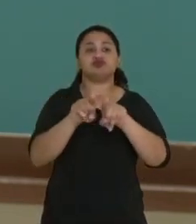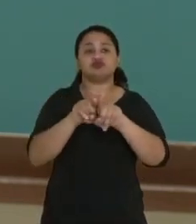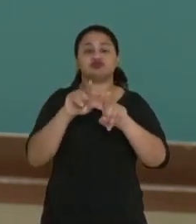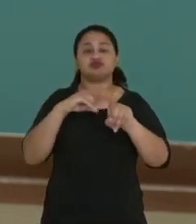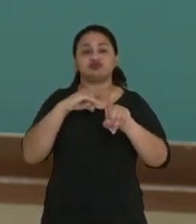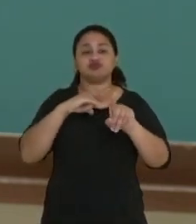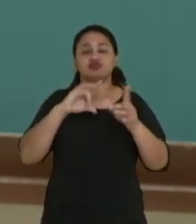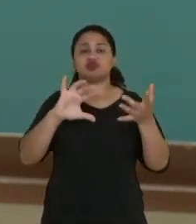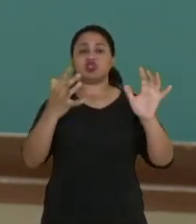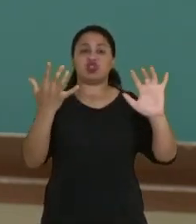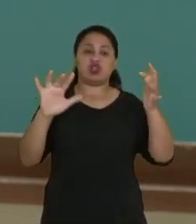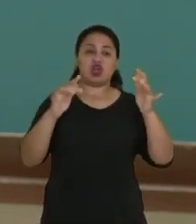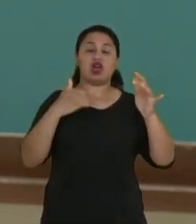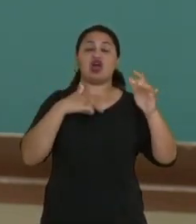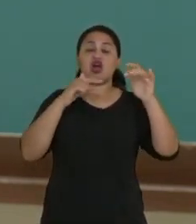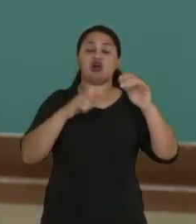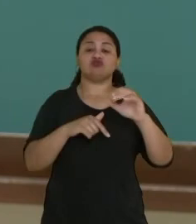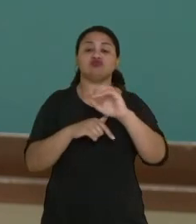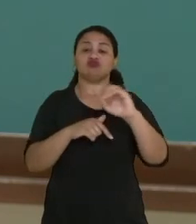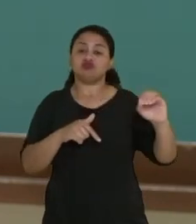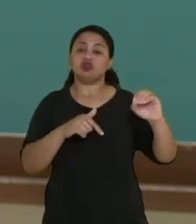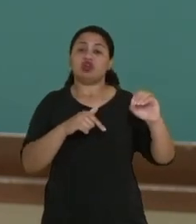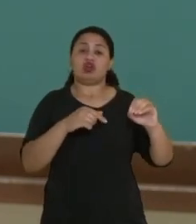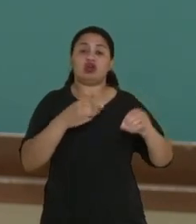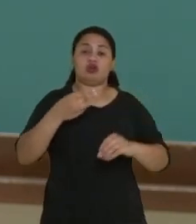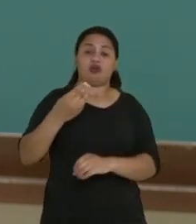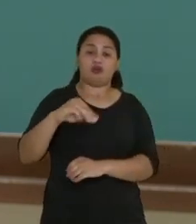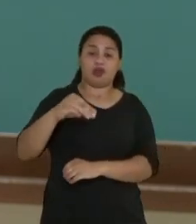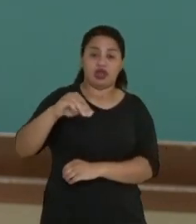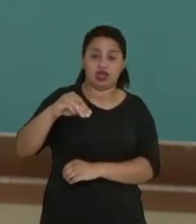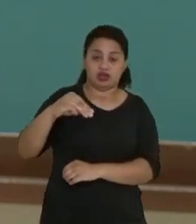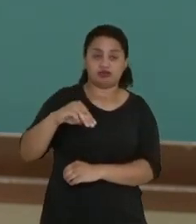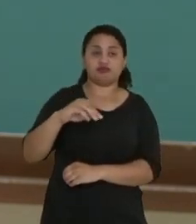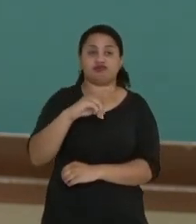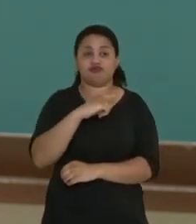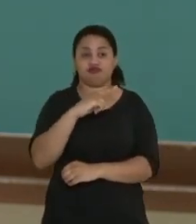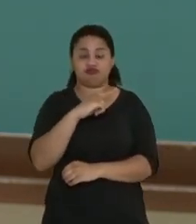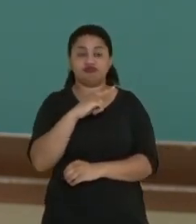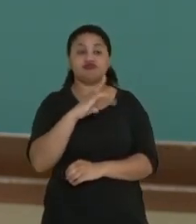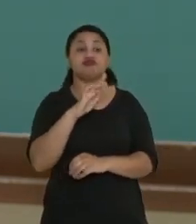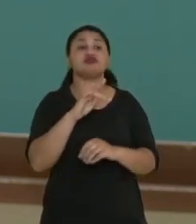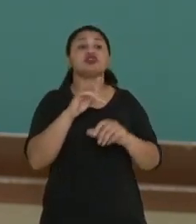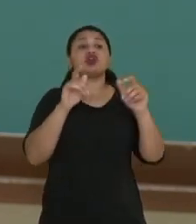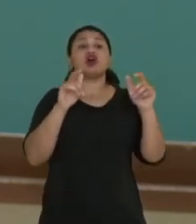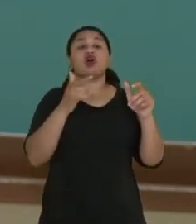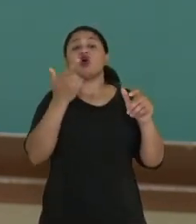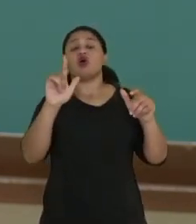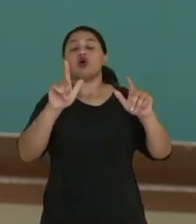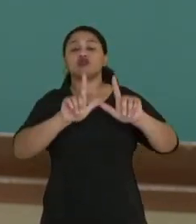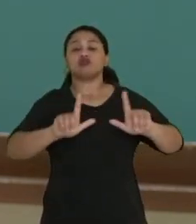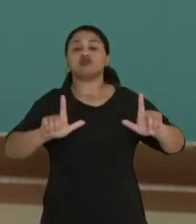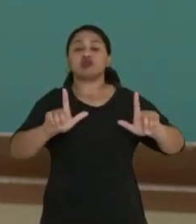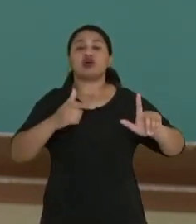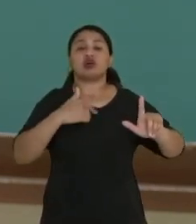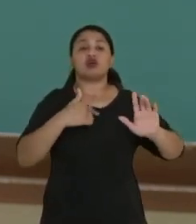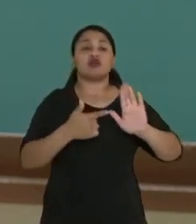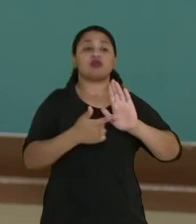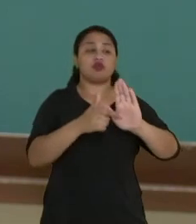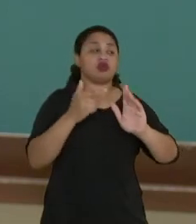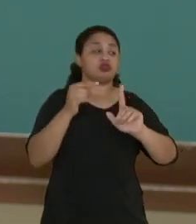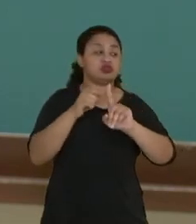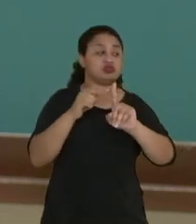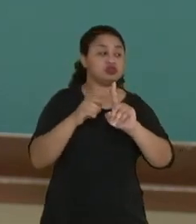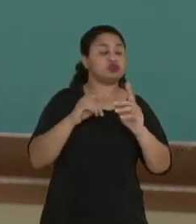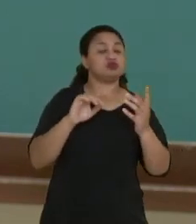Encontramos esse clima no oeste do Maranhão, divisa ali com a região norte, né? Então, a outra região que apresenta esse tipo